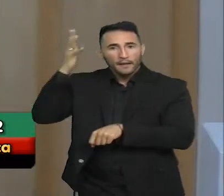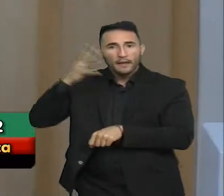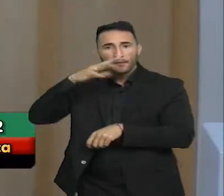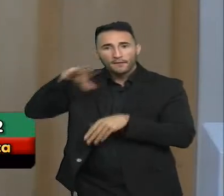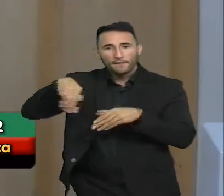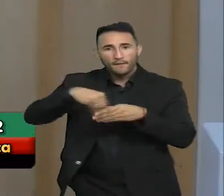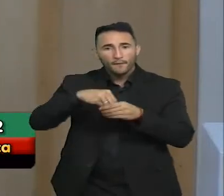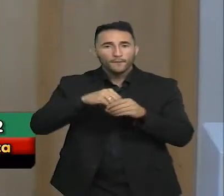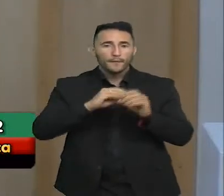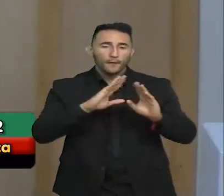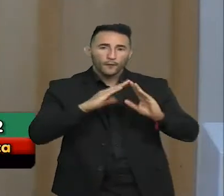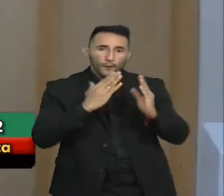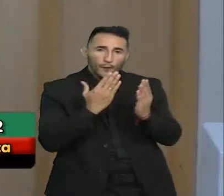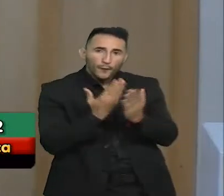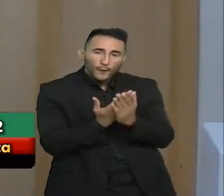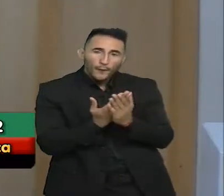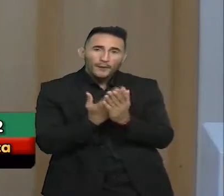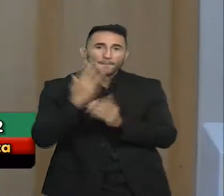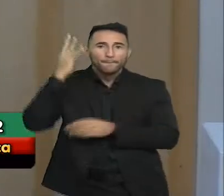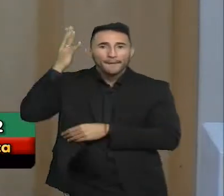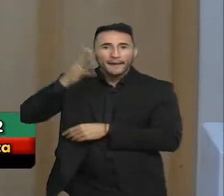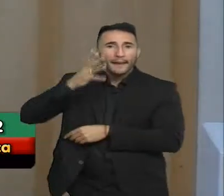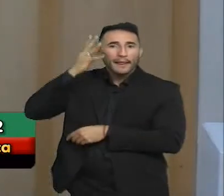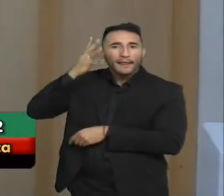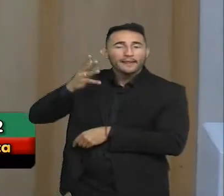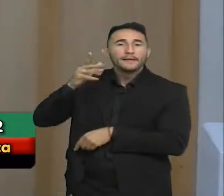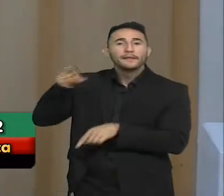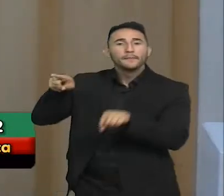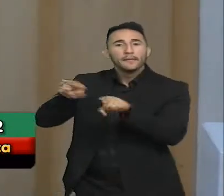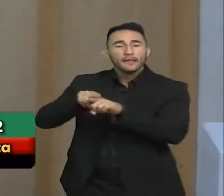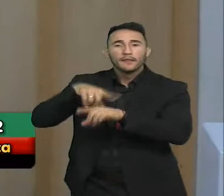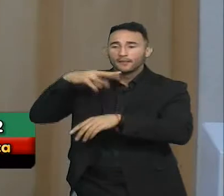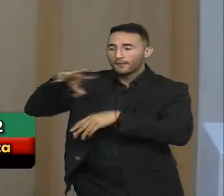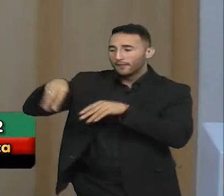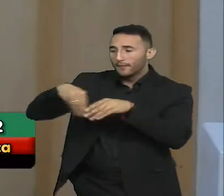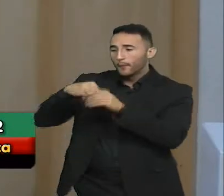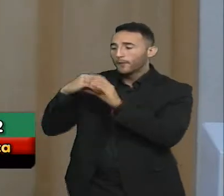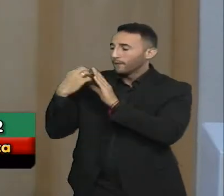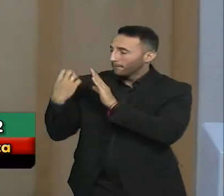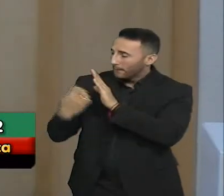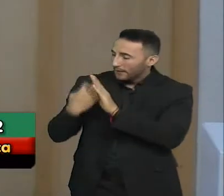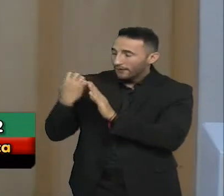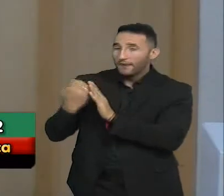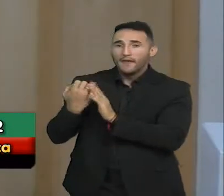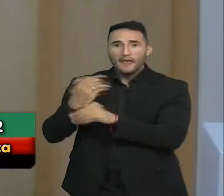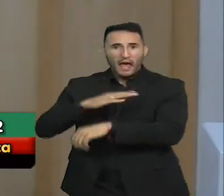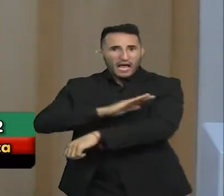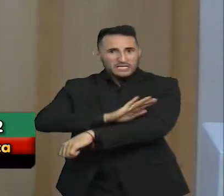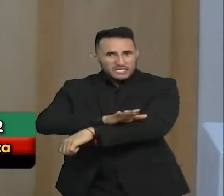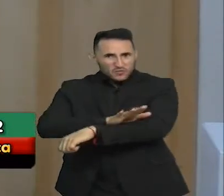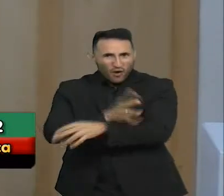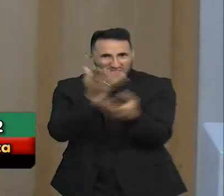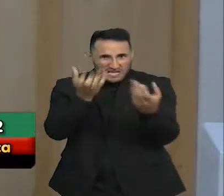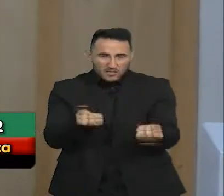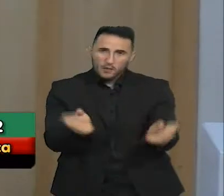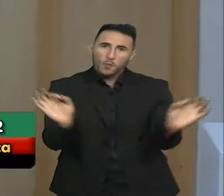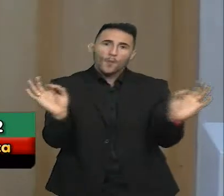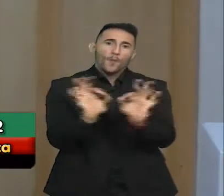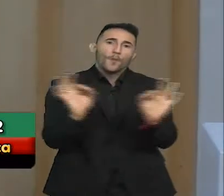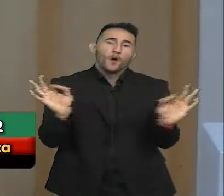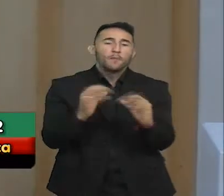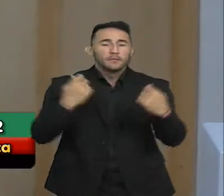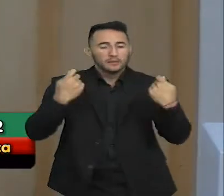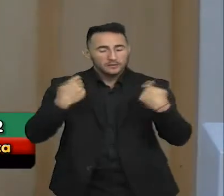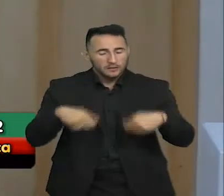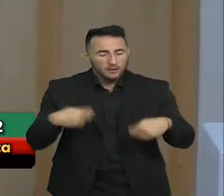com empresa, e aí fazer essa discussão de que esse racismo não vai ser mais aceito, né? A gente tem